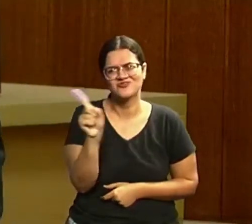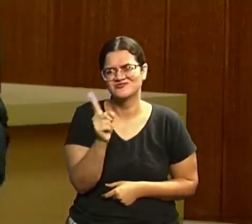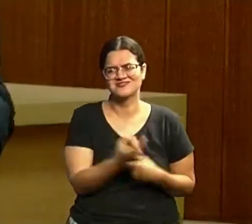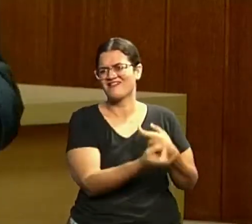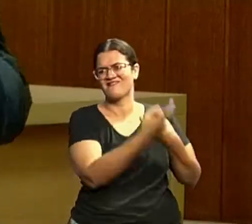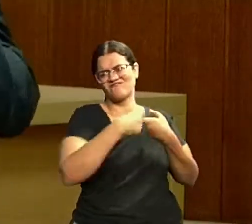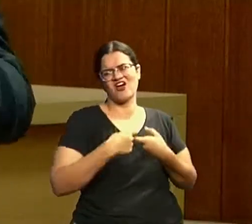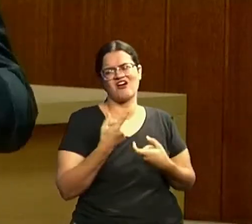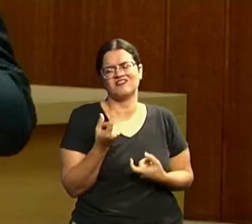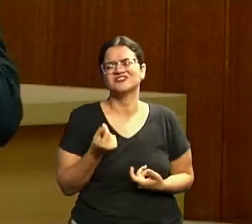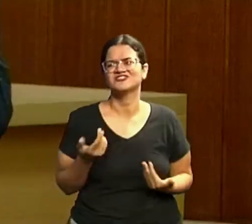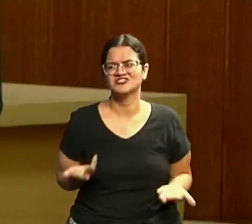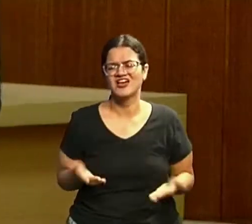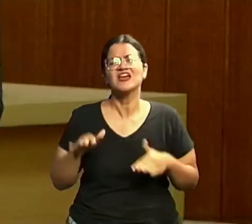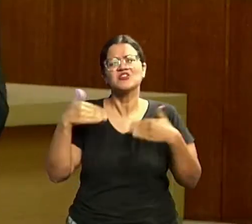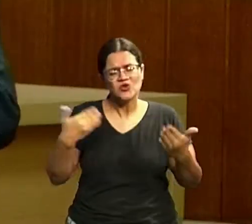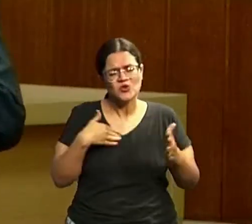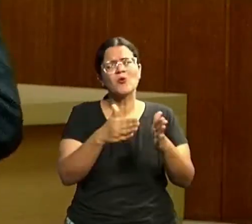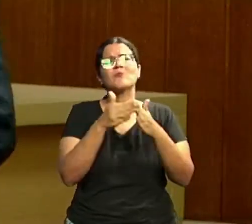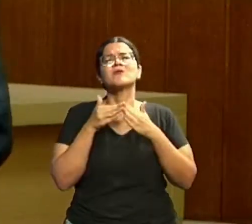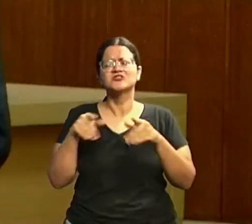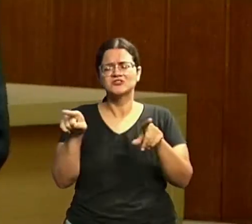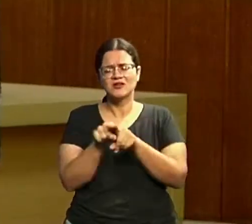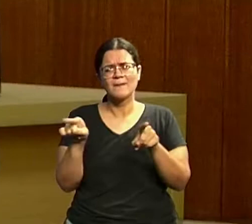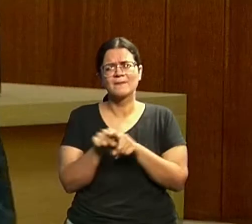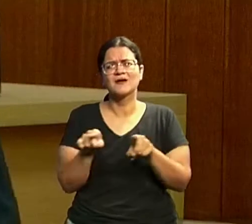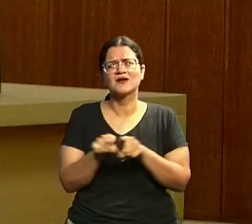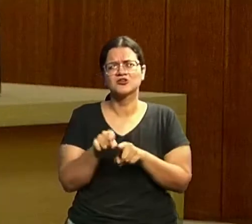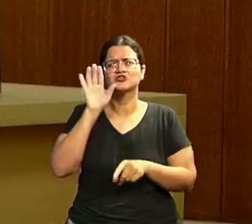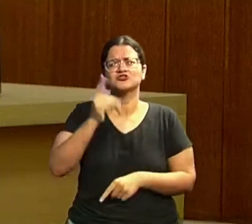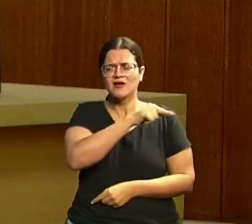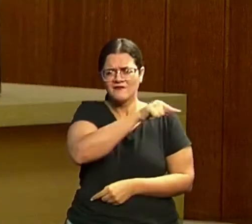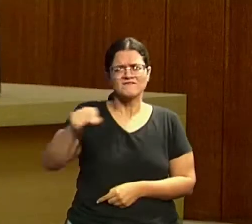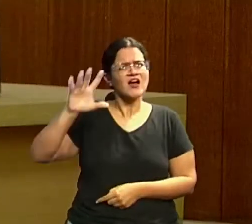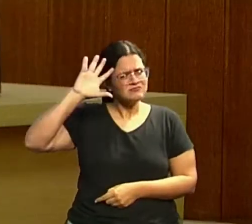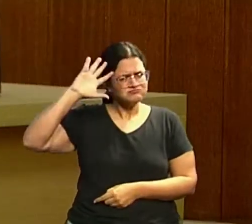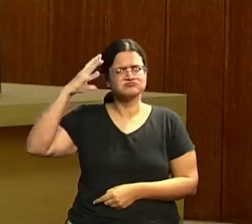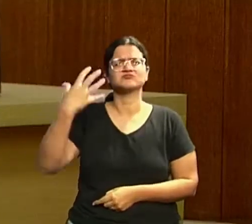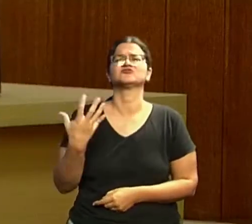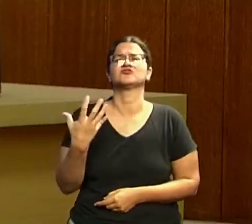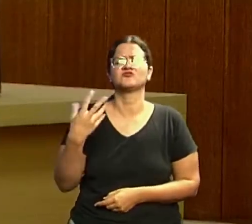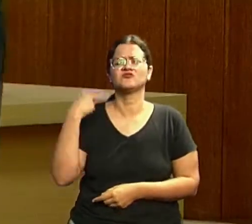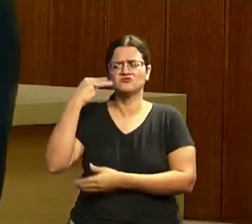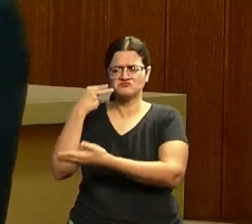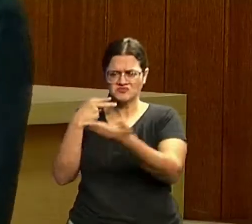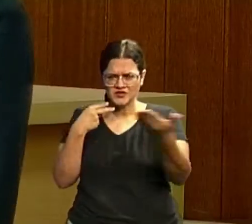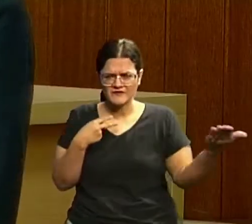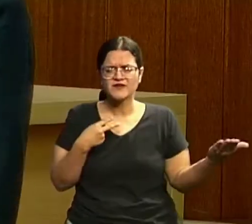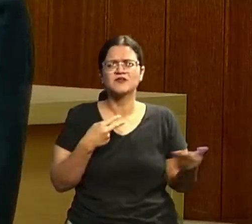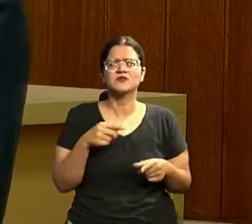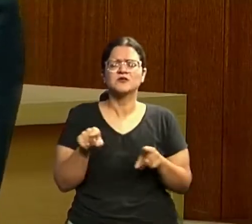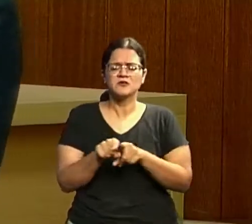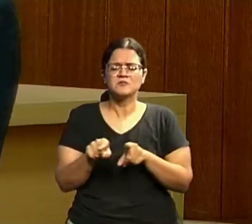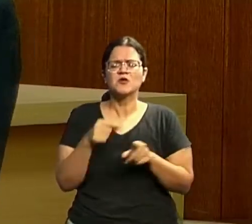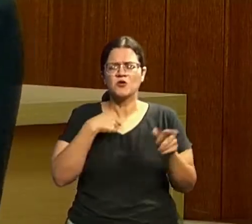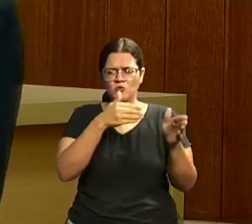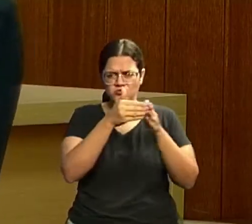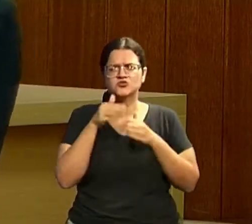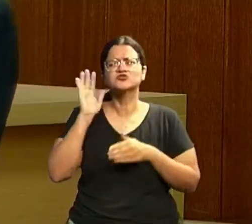restituído. Então, e solicitei uma intervenção, vereadores, vereadora, vereador